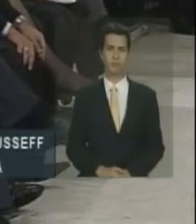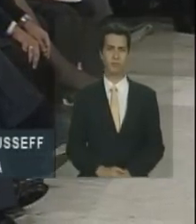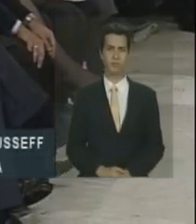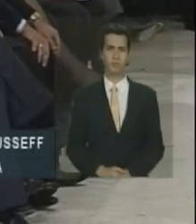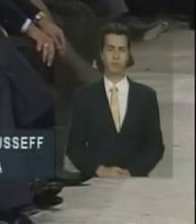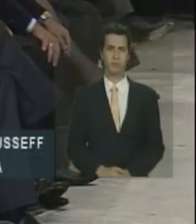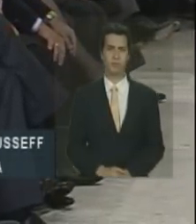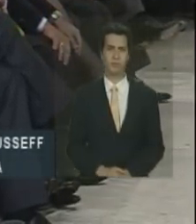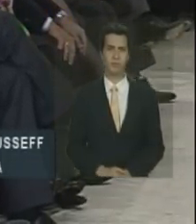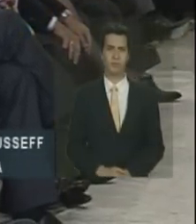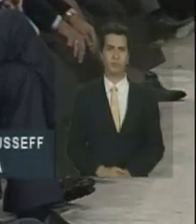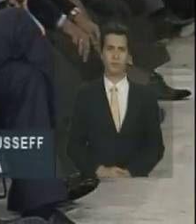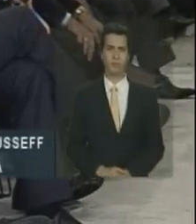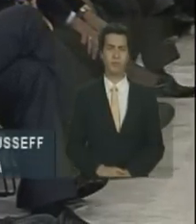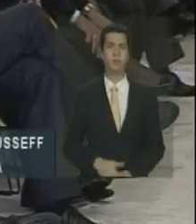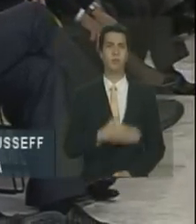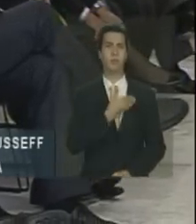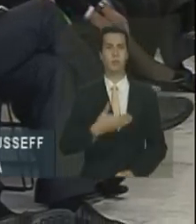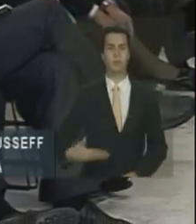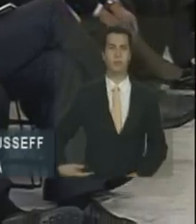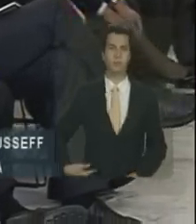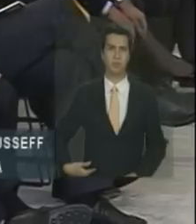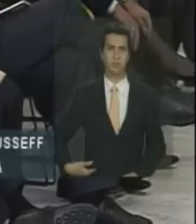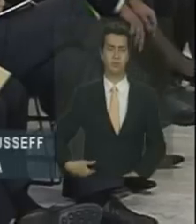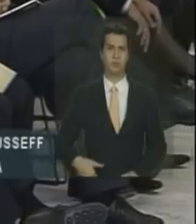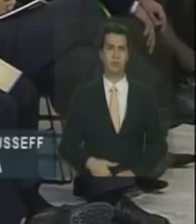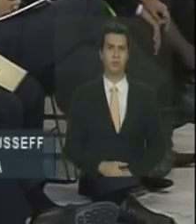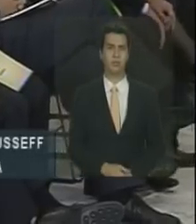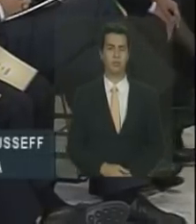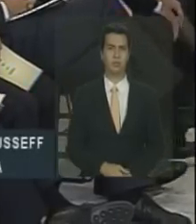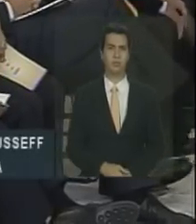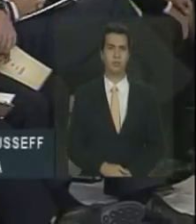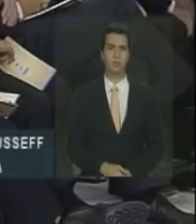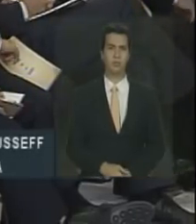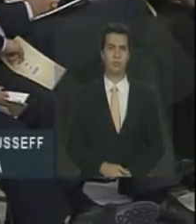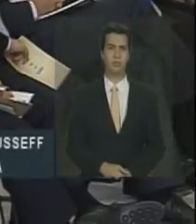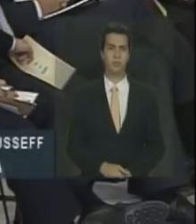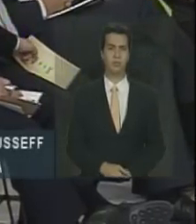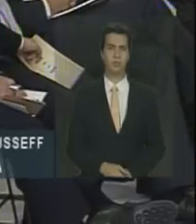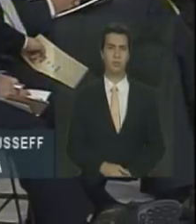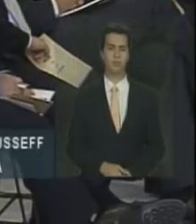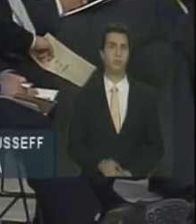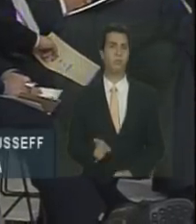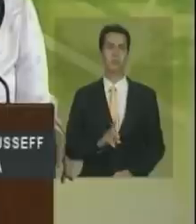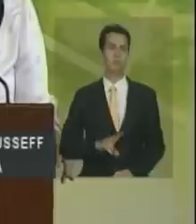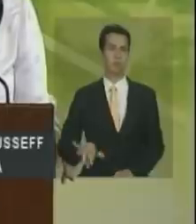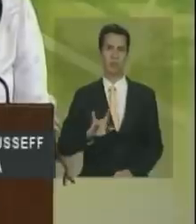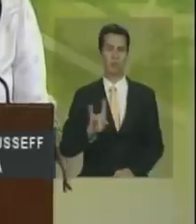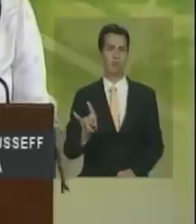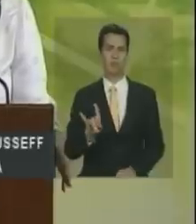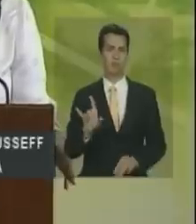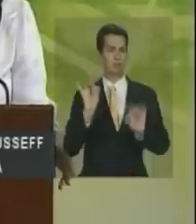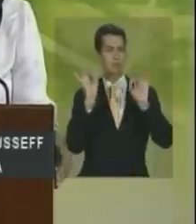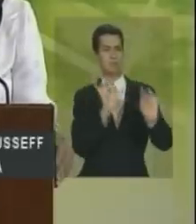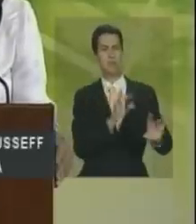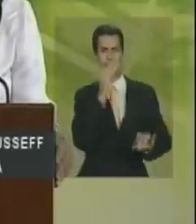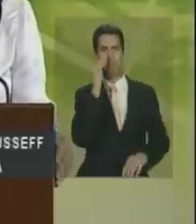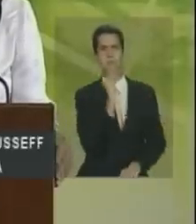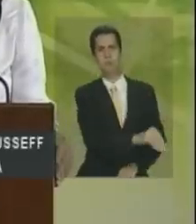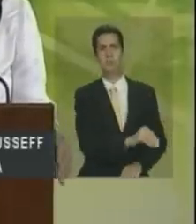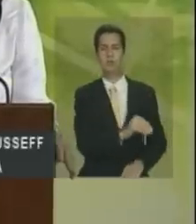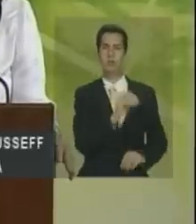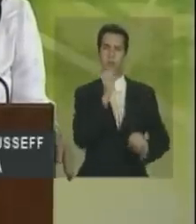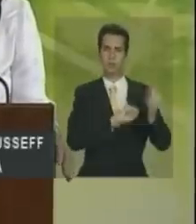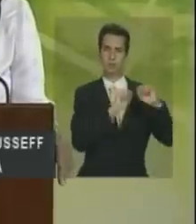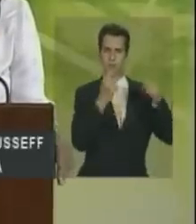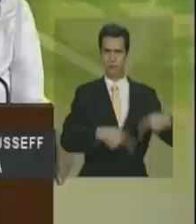O governo não vai abandonar a indústria brasileira. Reitero o que disse em